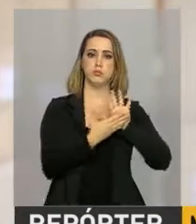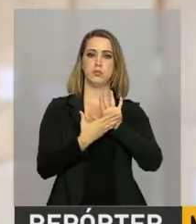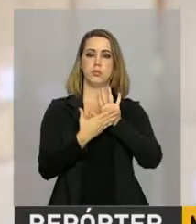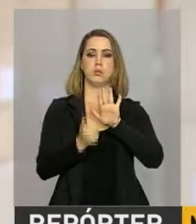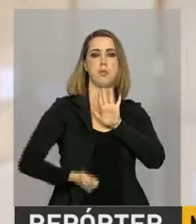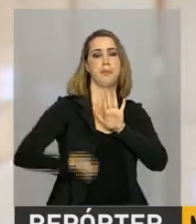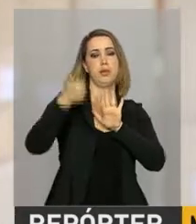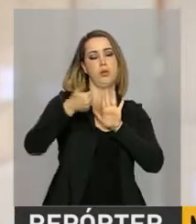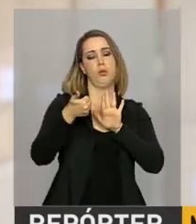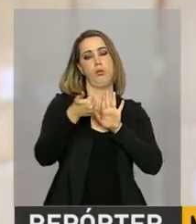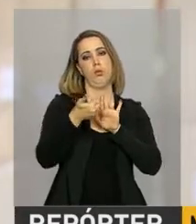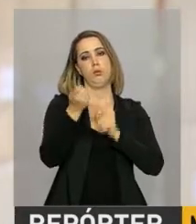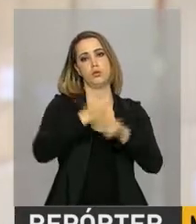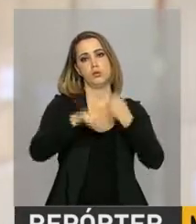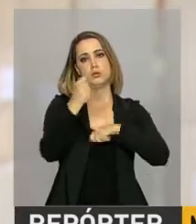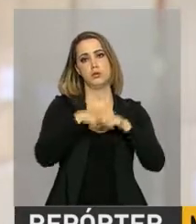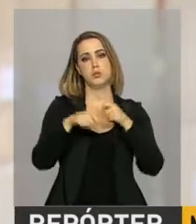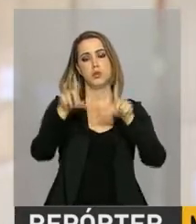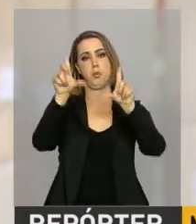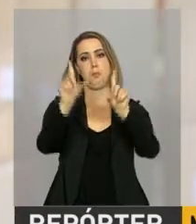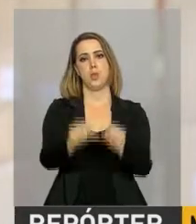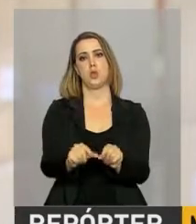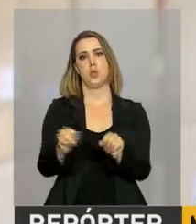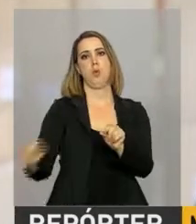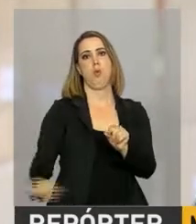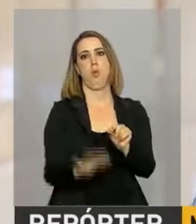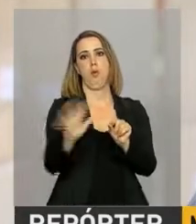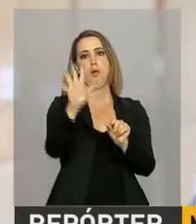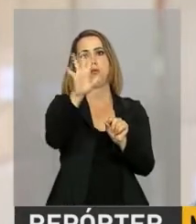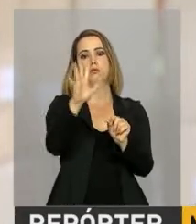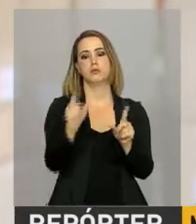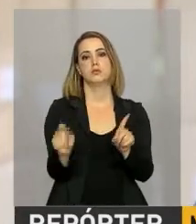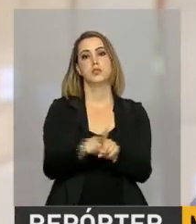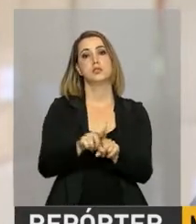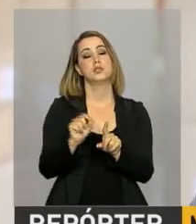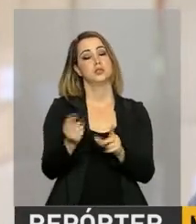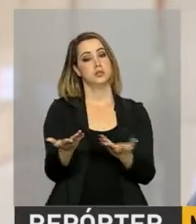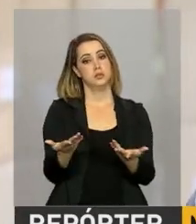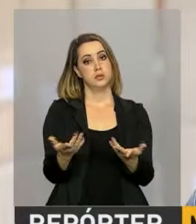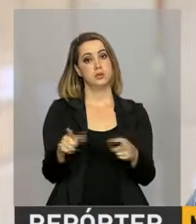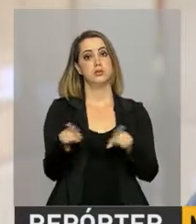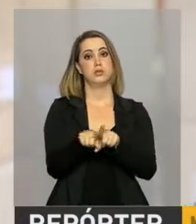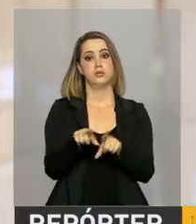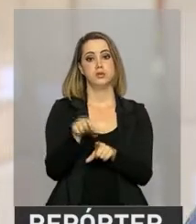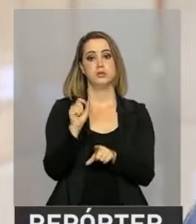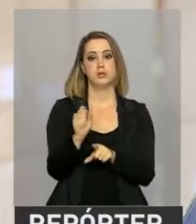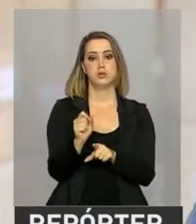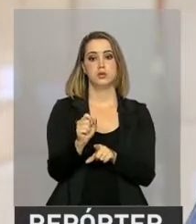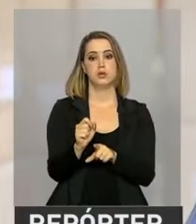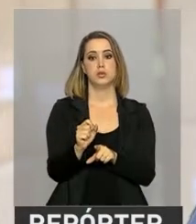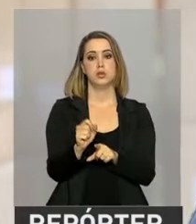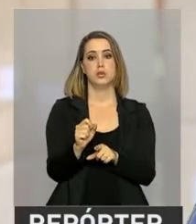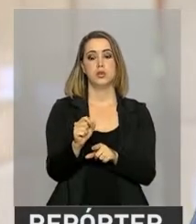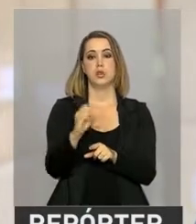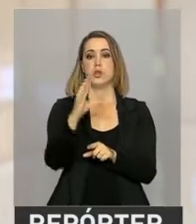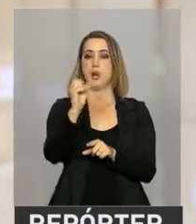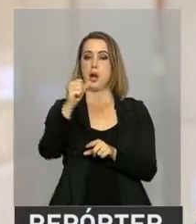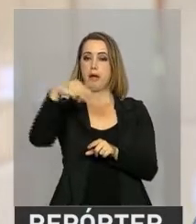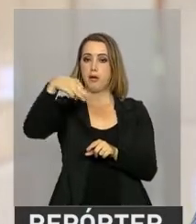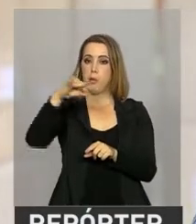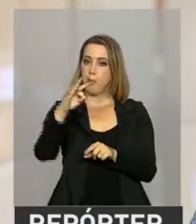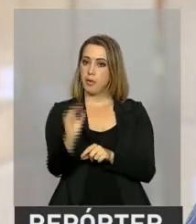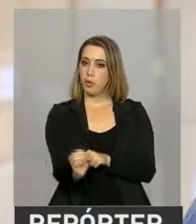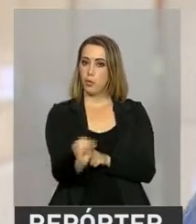seguinte, tanto em termos de redução da inflação, convergindo talvez para a meta, quanto depreciação do câmbio, o que favorece